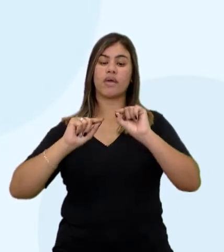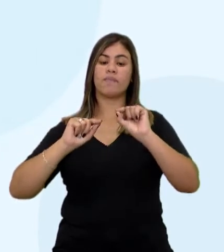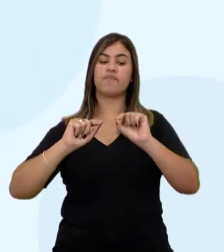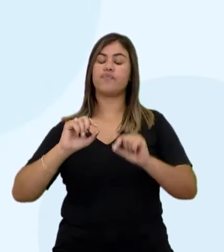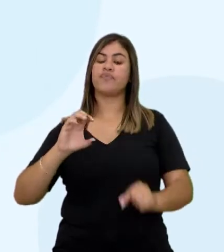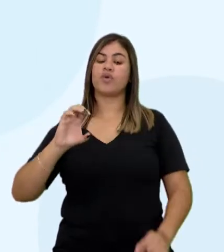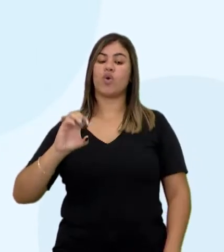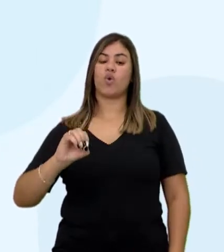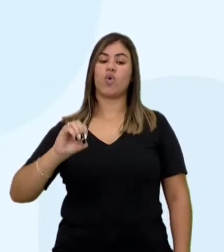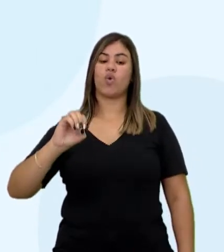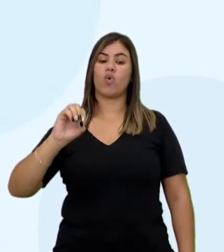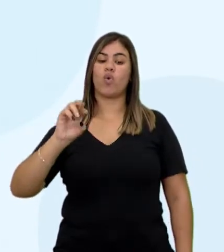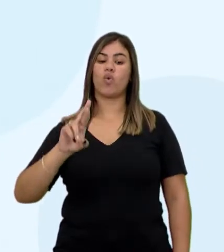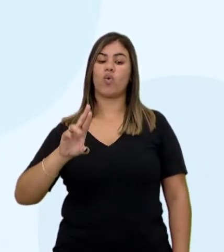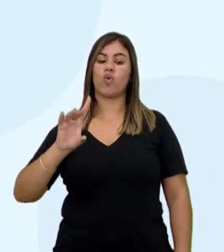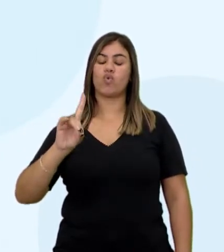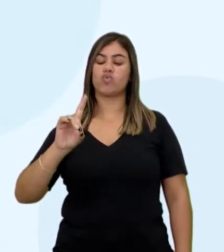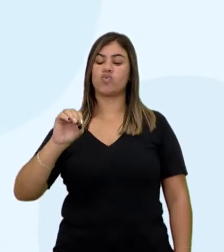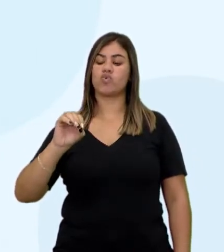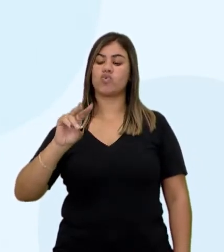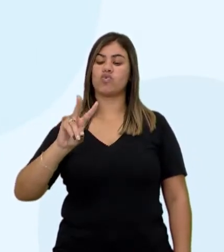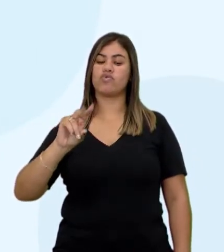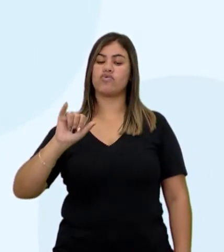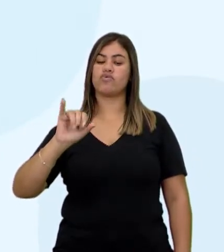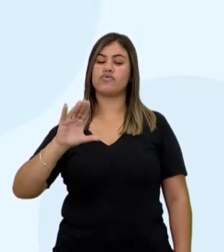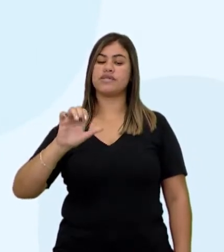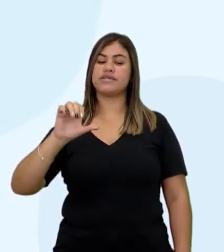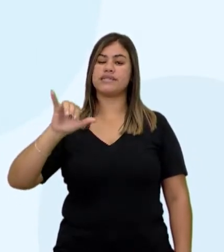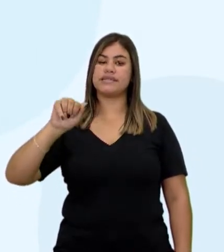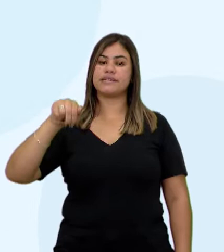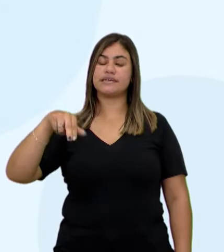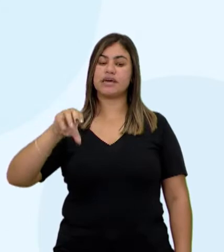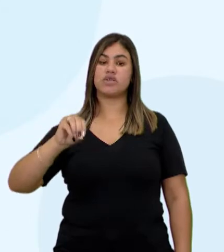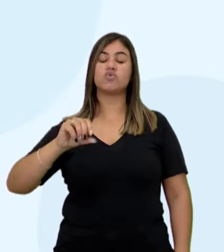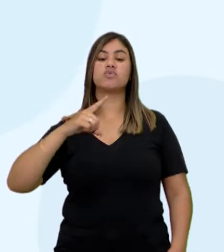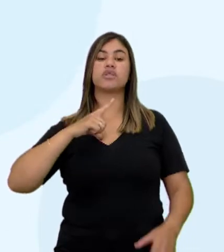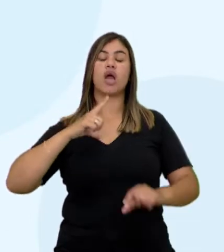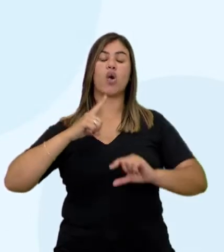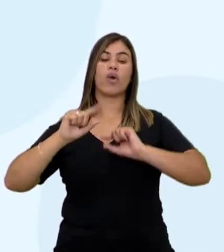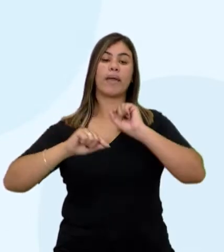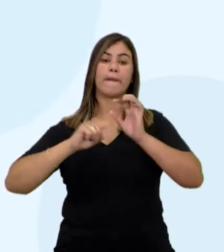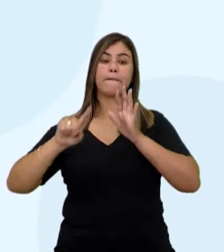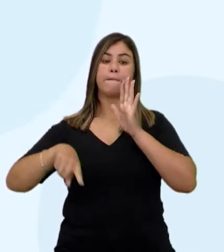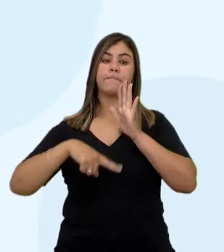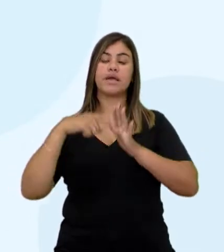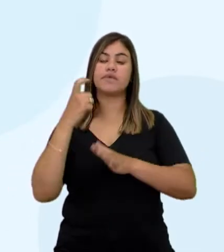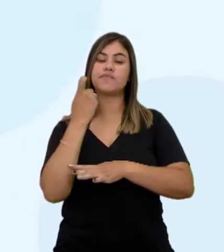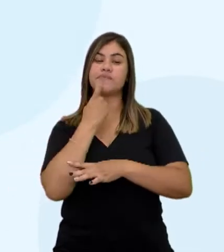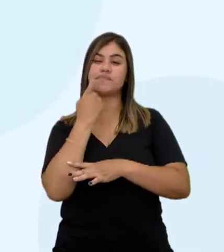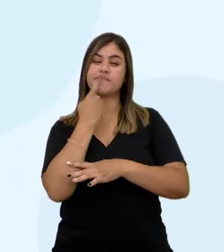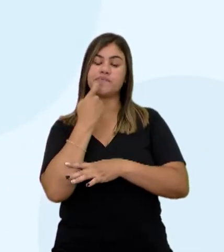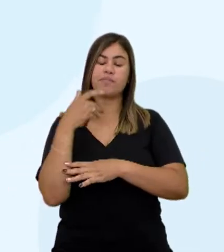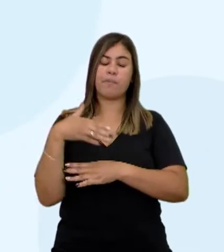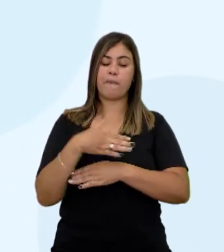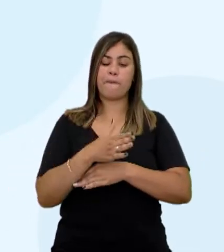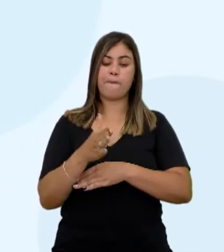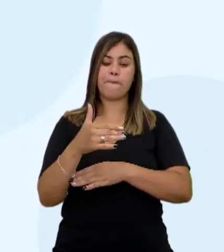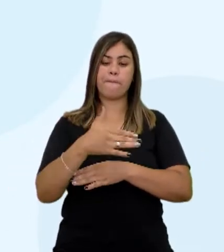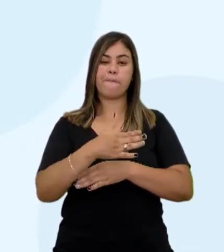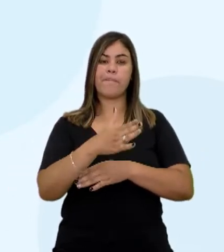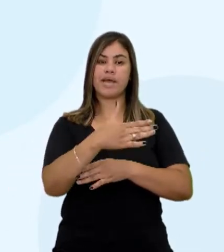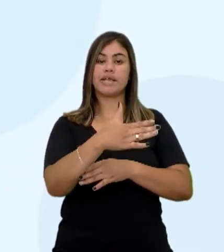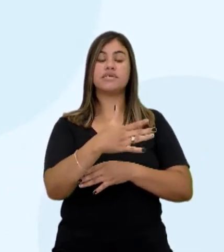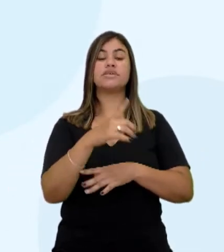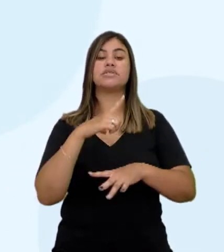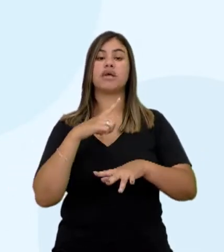né, que tem aí os primeiros peixes, os primeiros corais, né, os peixes até mostrava lá os espinhos, né, a gente faz uns